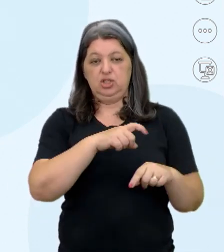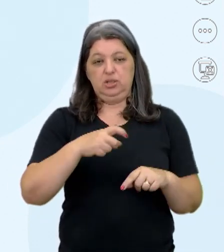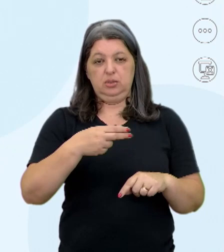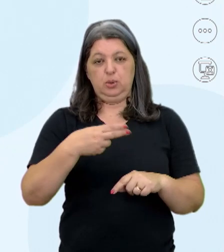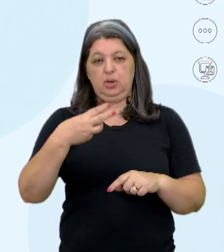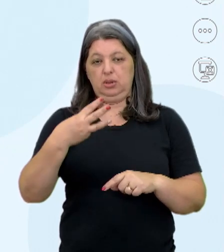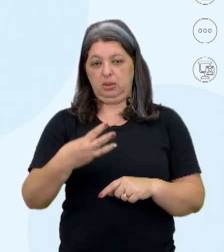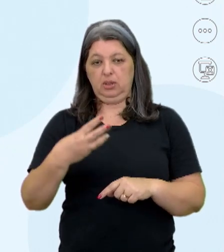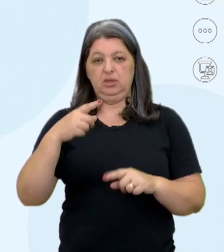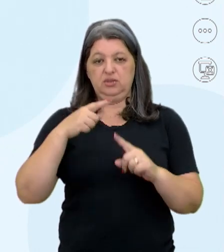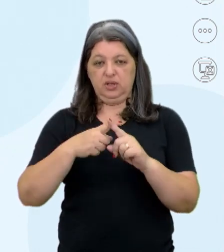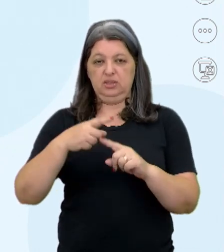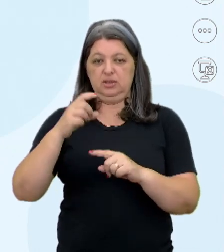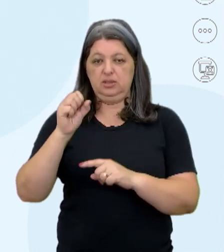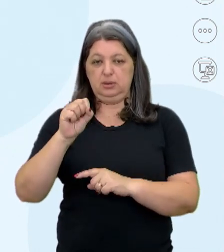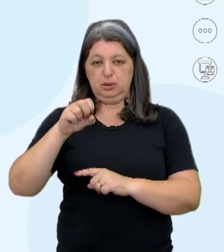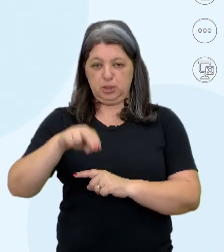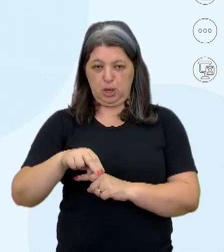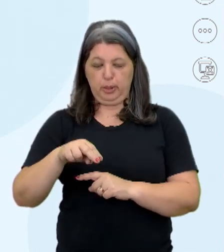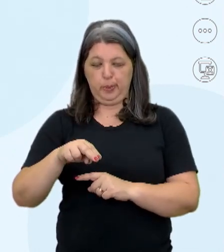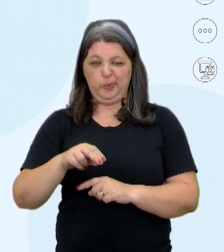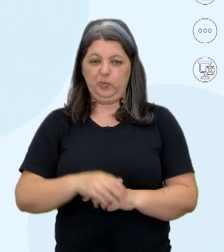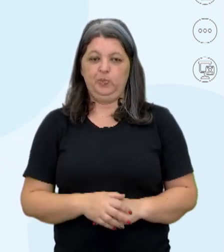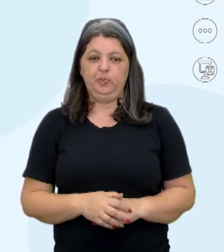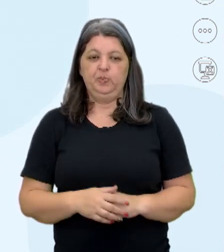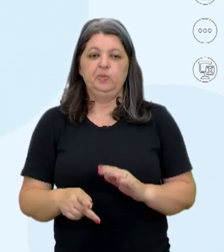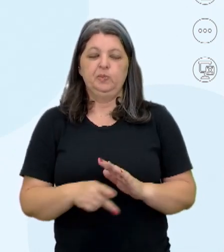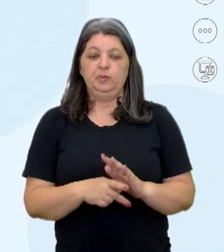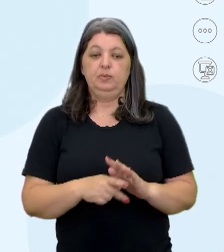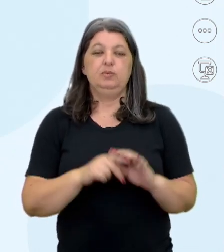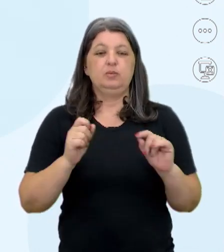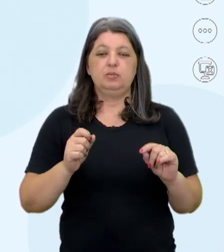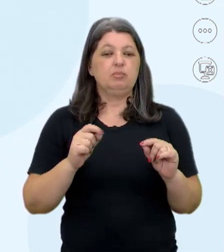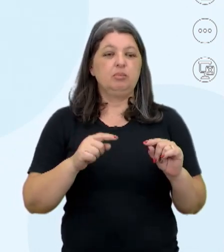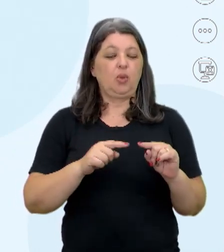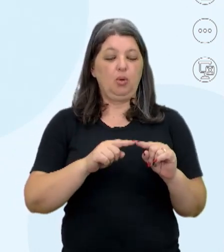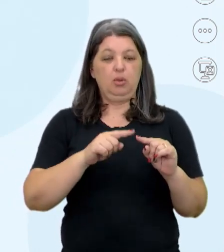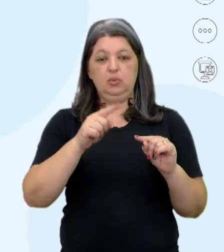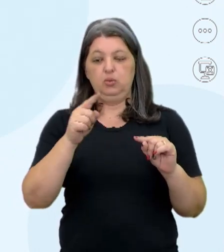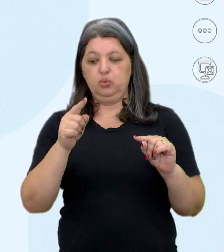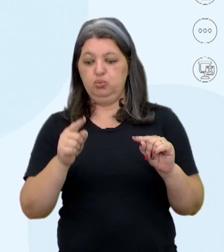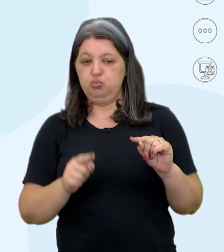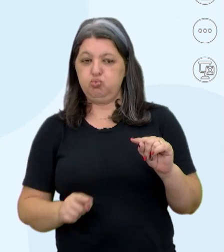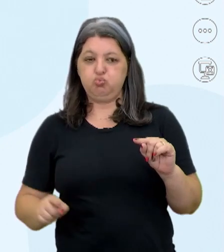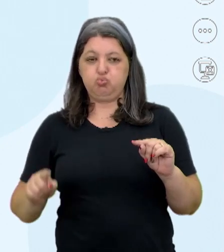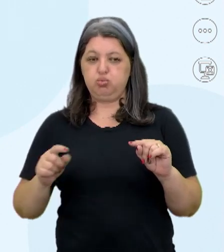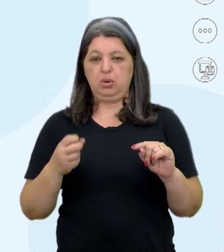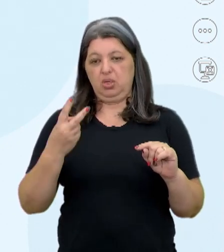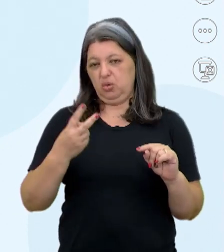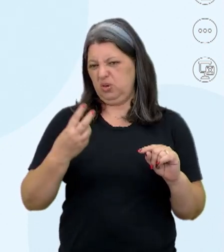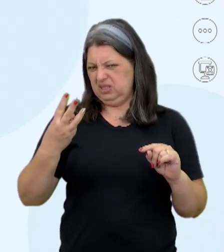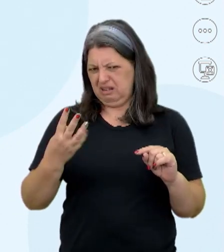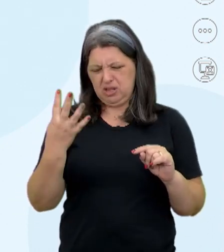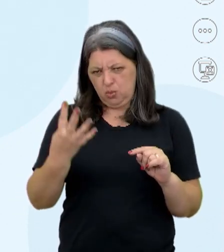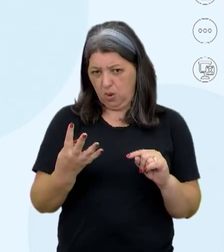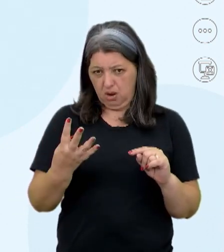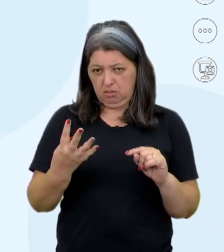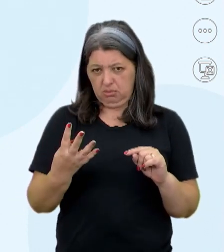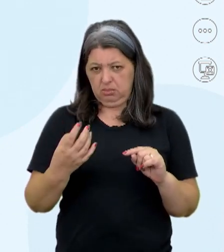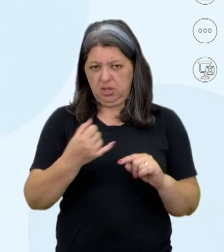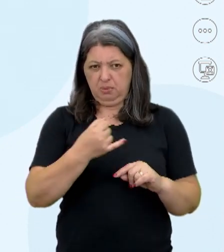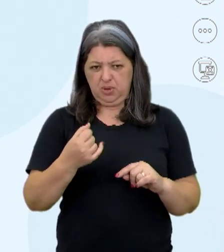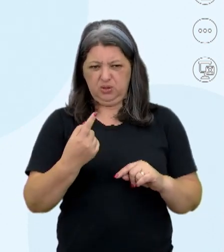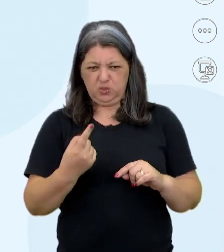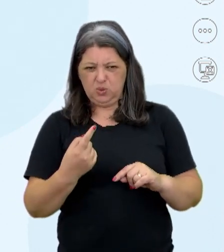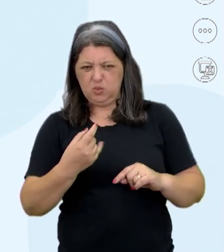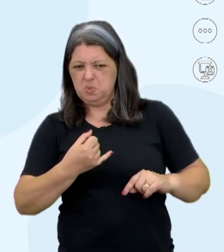3 vezes seno. 3 vezes aquela amplitude de 1. Até onde ela vai parar? Será que ela vai parar no 2, no 3, no 4, menos 1,